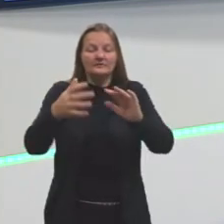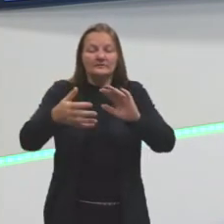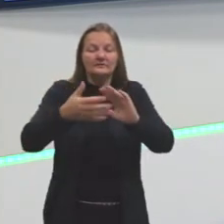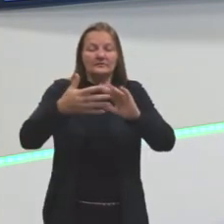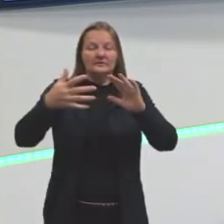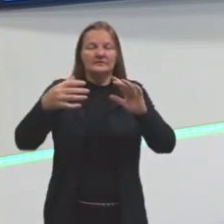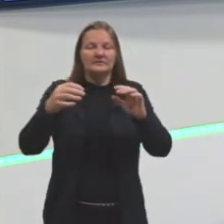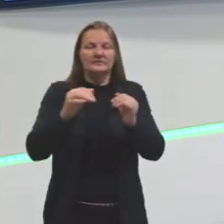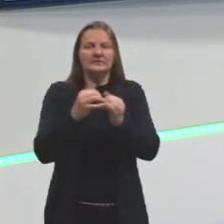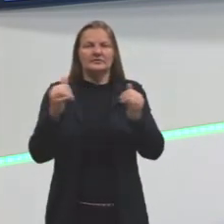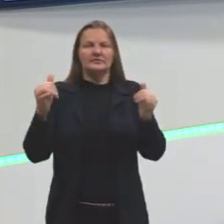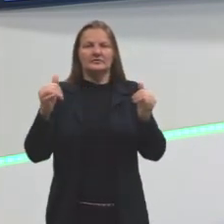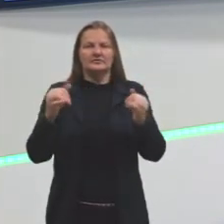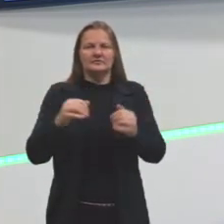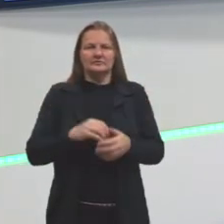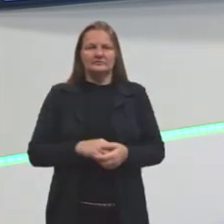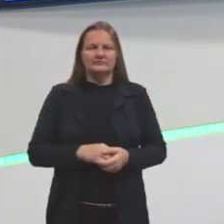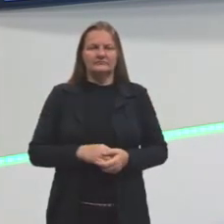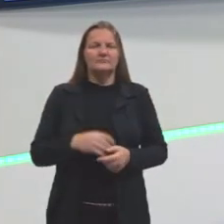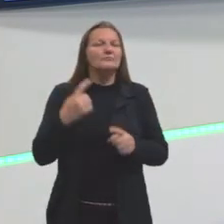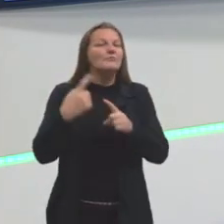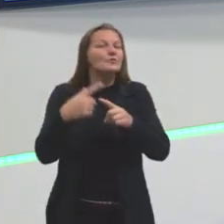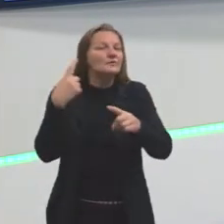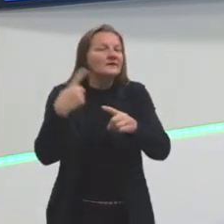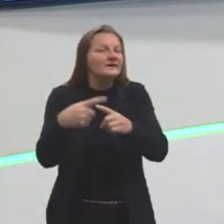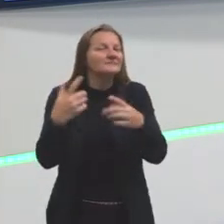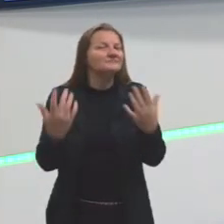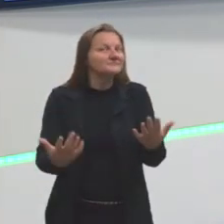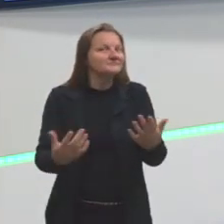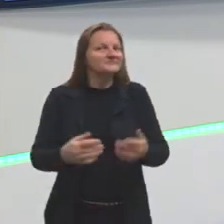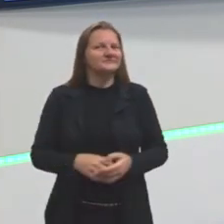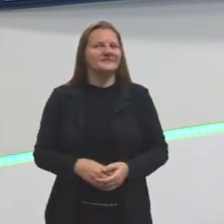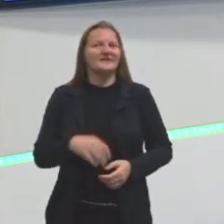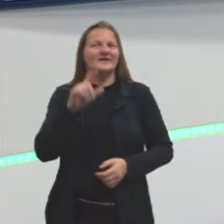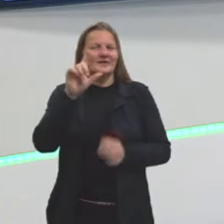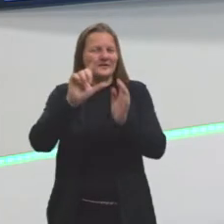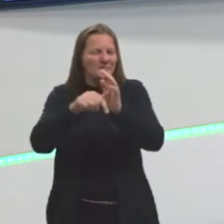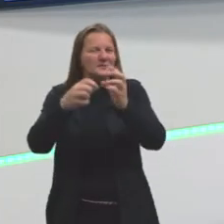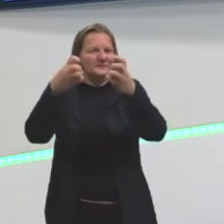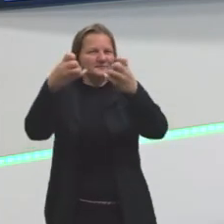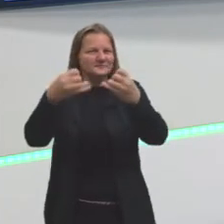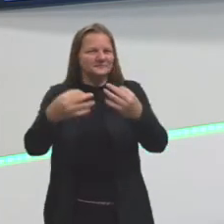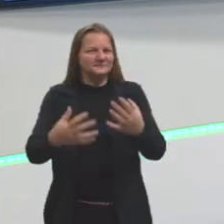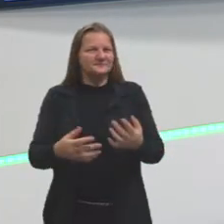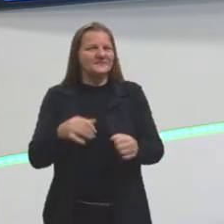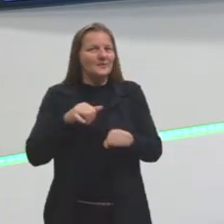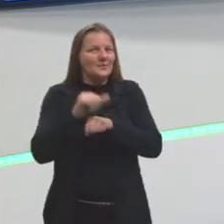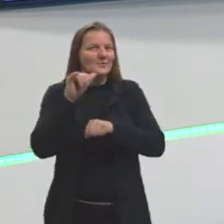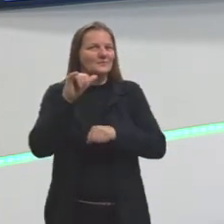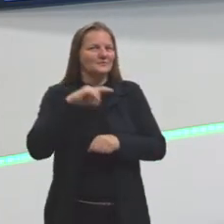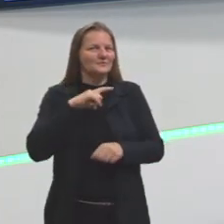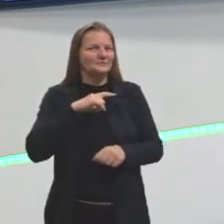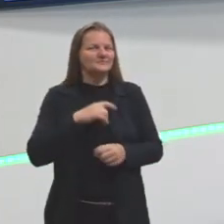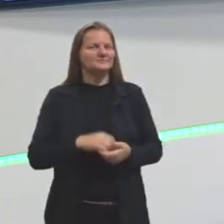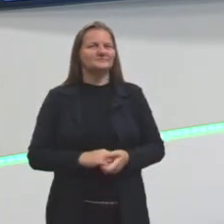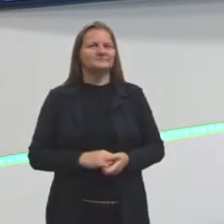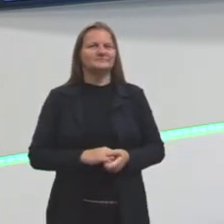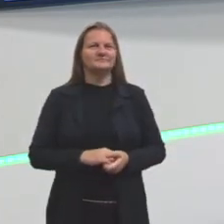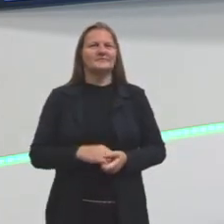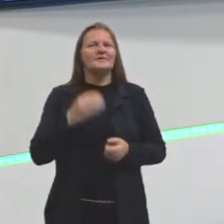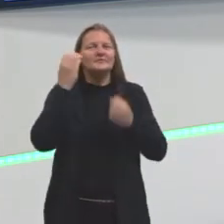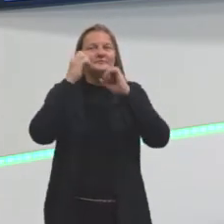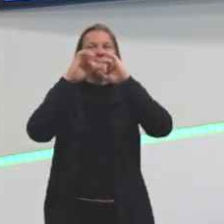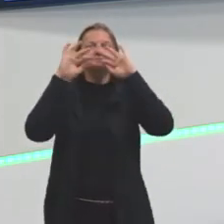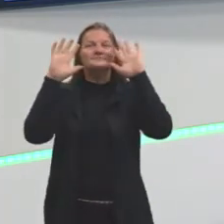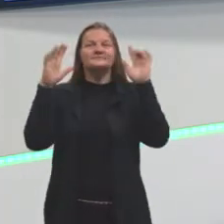e sente aquele choque tá depois eu já vou mostrar algumas situações que isso pode acontecer né E a gente vai entender